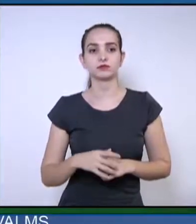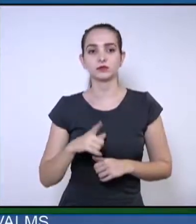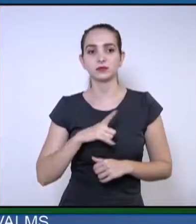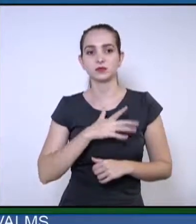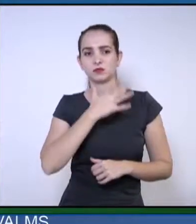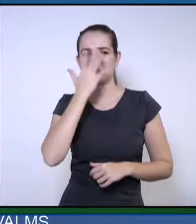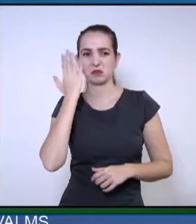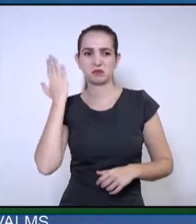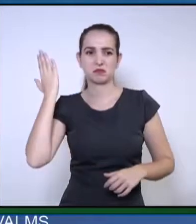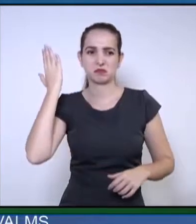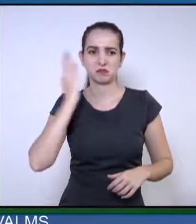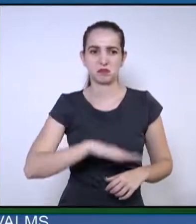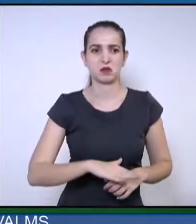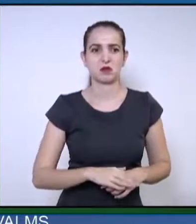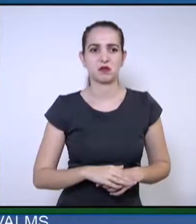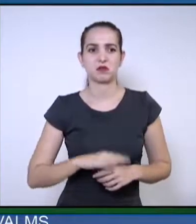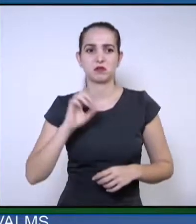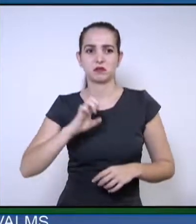covardemente assassinada